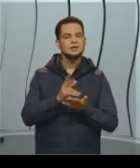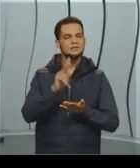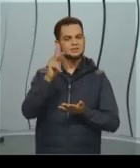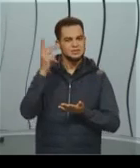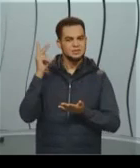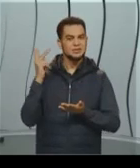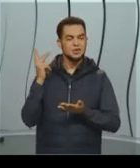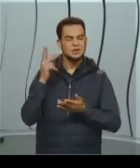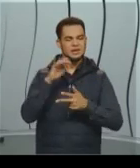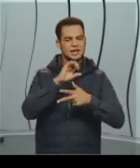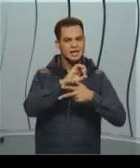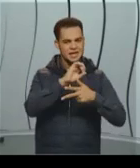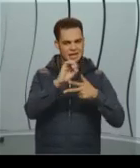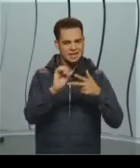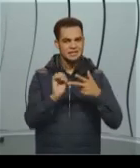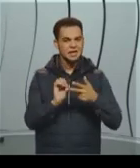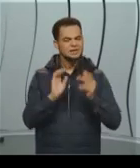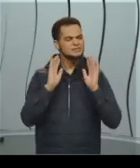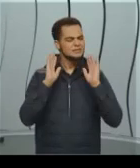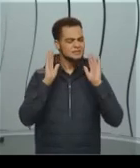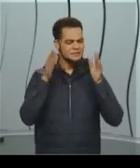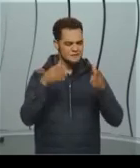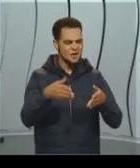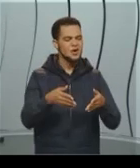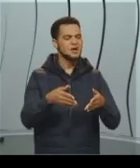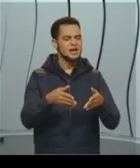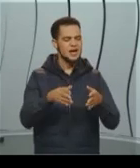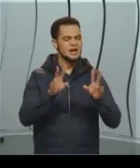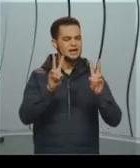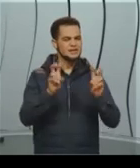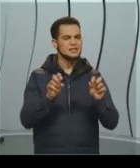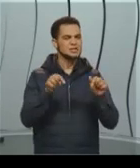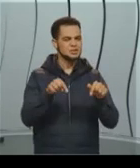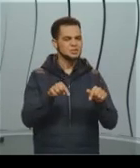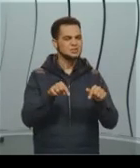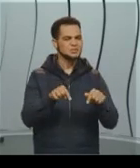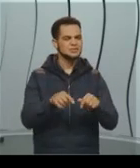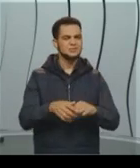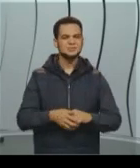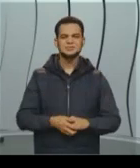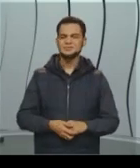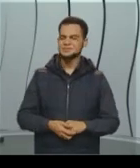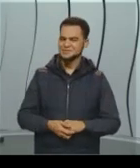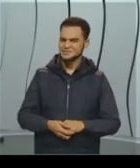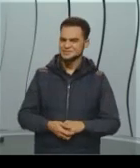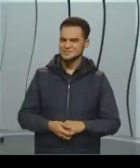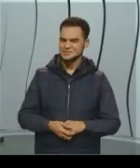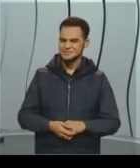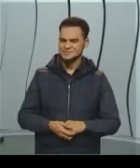vamos dar aí uma atenção maior a esse assunto. Então, vamos lá?